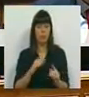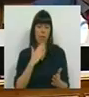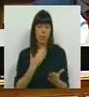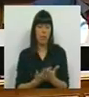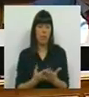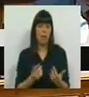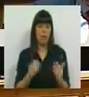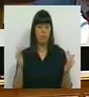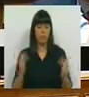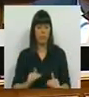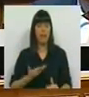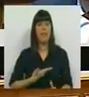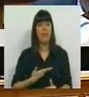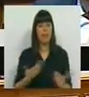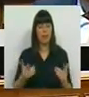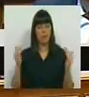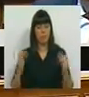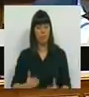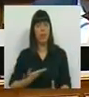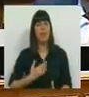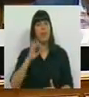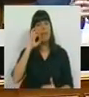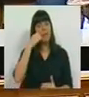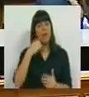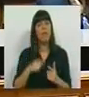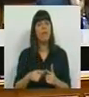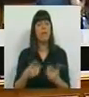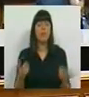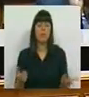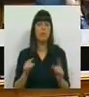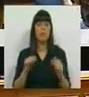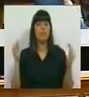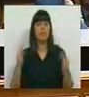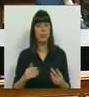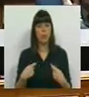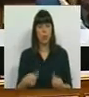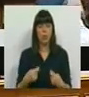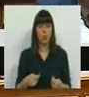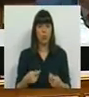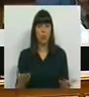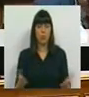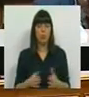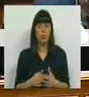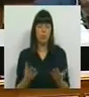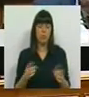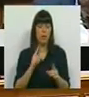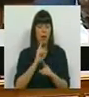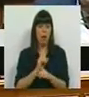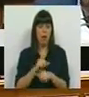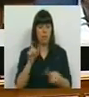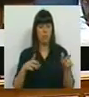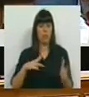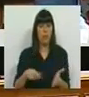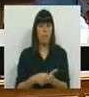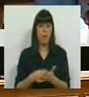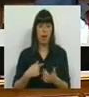permitirá reduzir a dívida, reduzir o déficit e, assim, reduzir os custos que impendem ainda sobre os